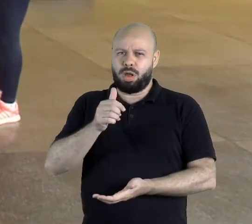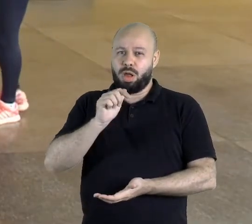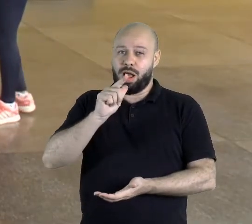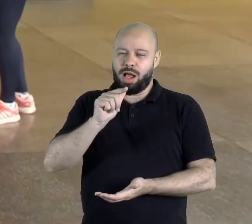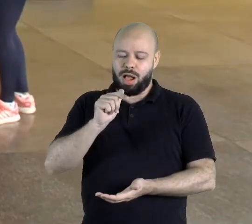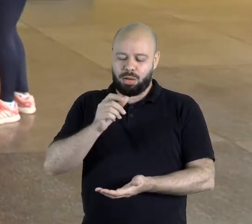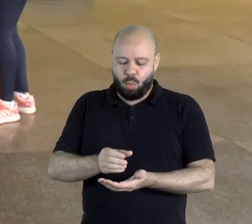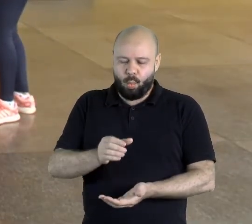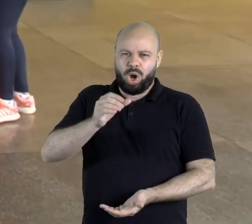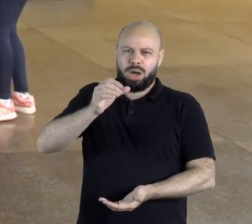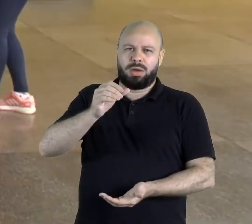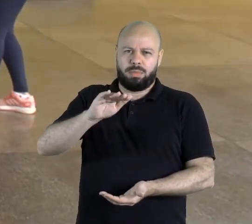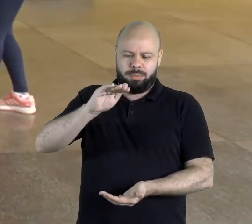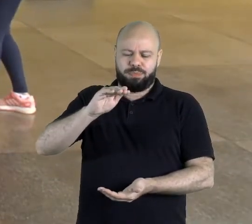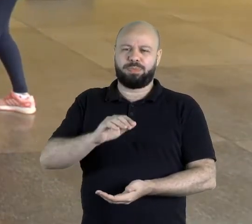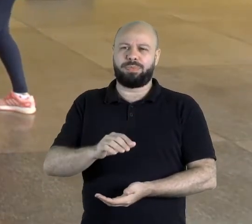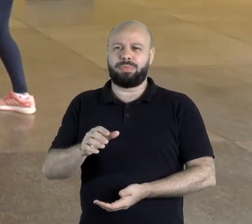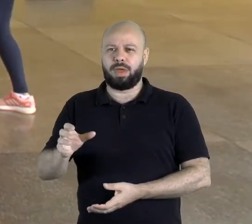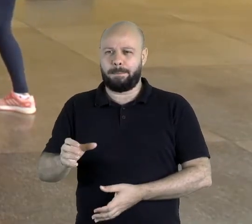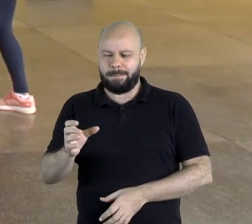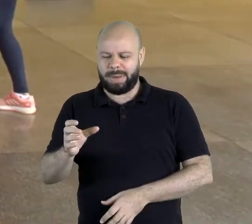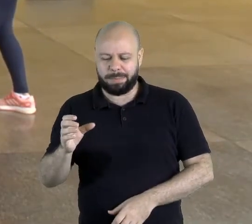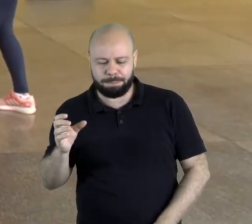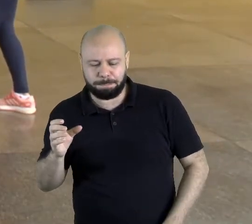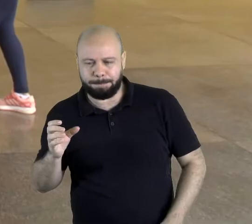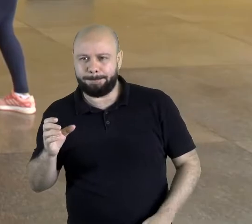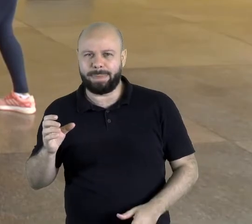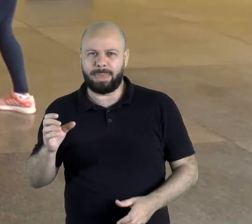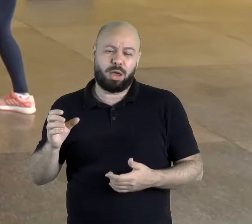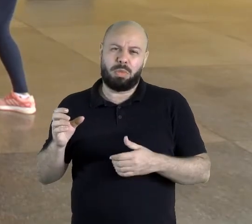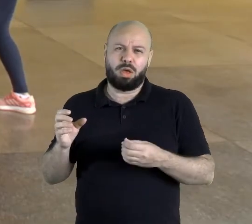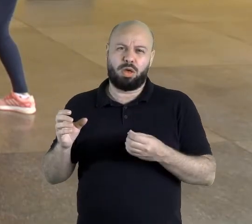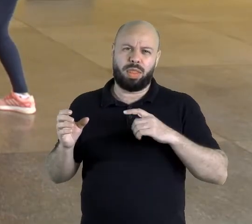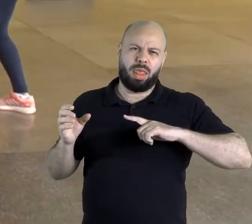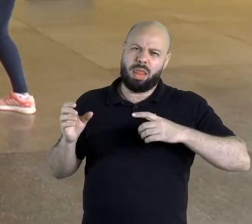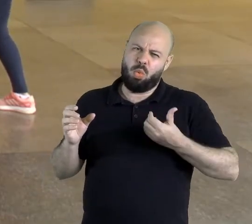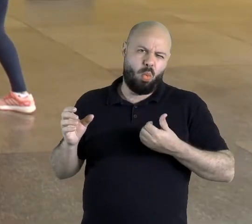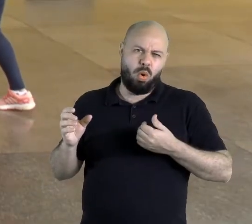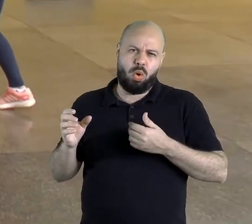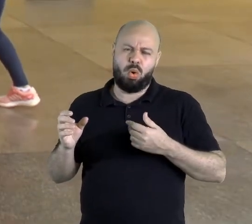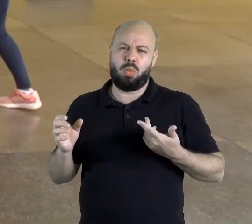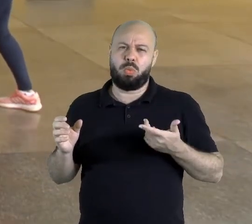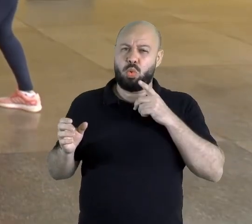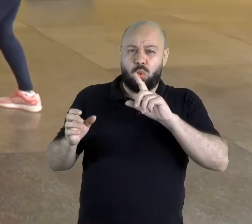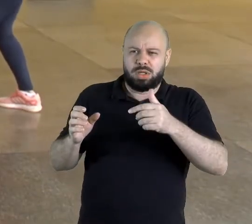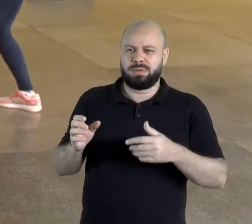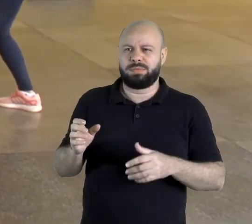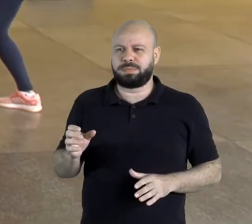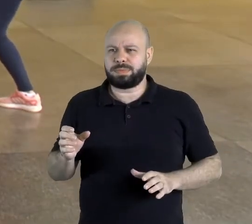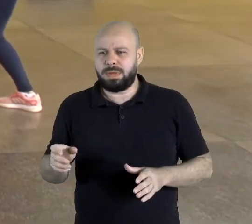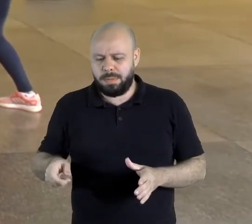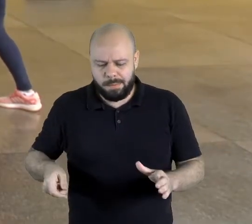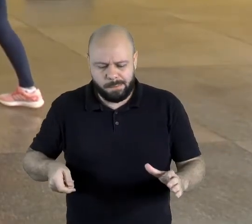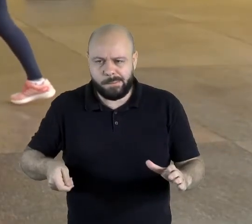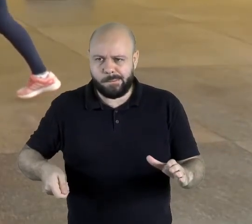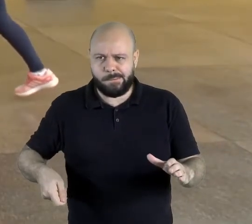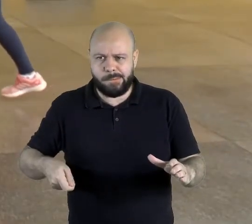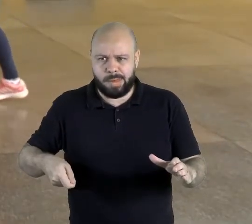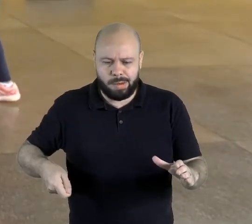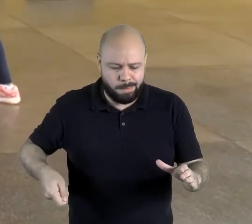dá, todo mundo tem. Ou então consegue aí pertinho, né? Deixa eu achar o lado certo aqui. Vamos